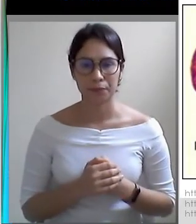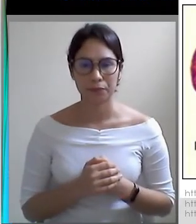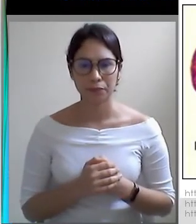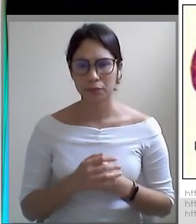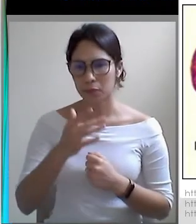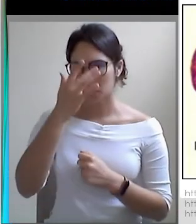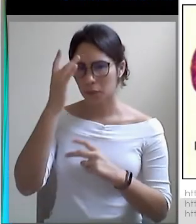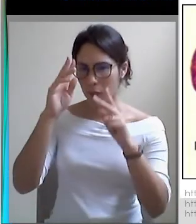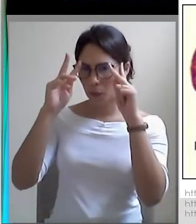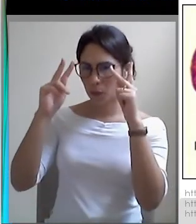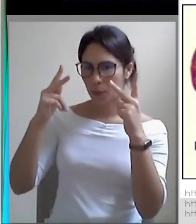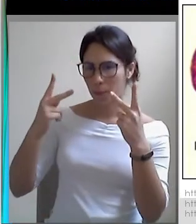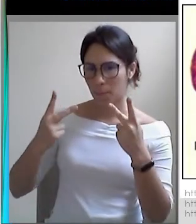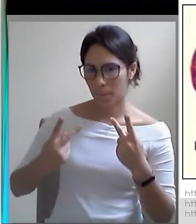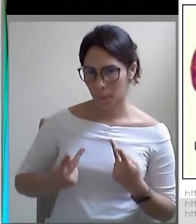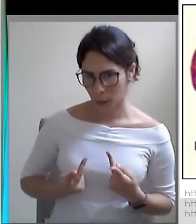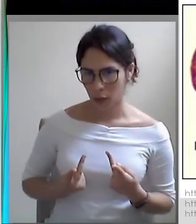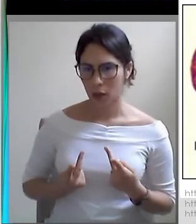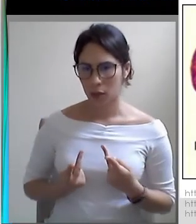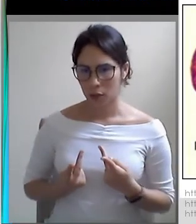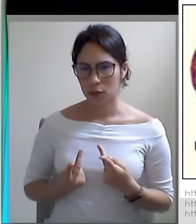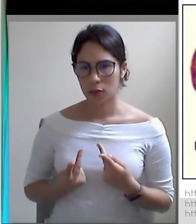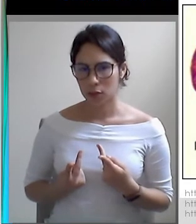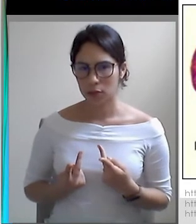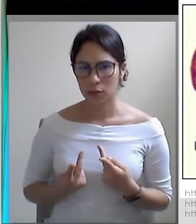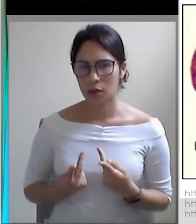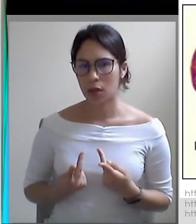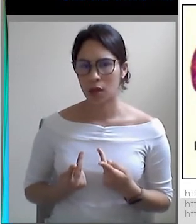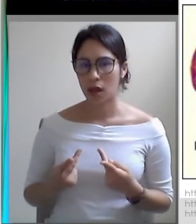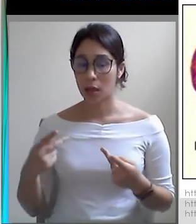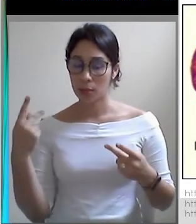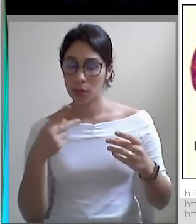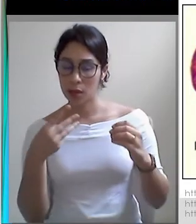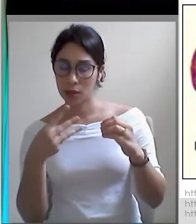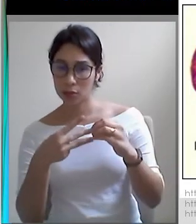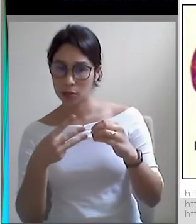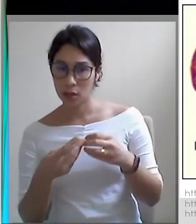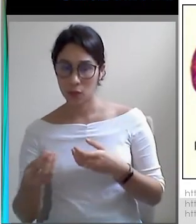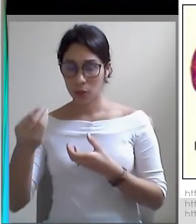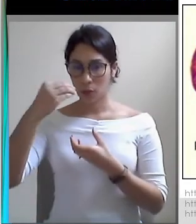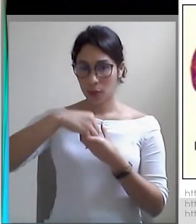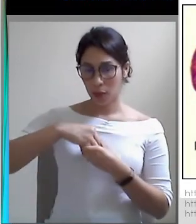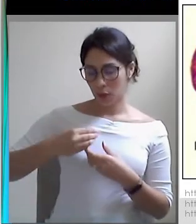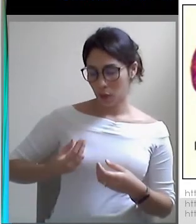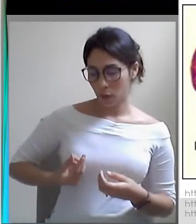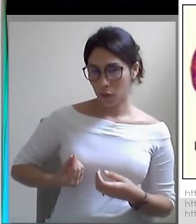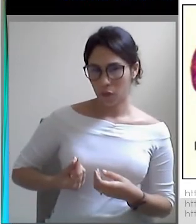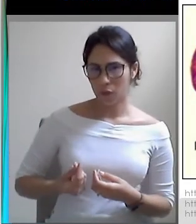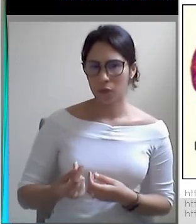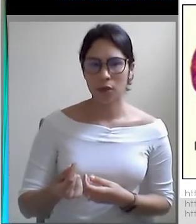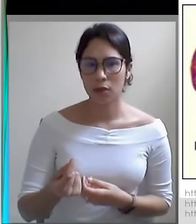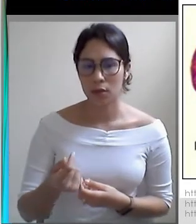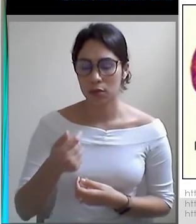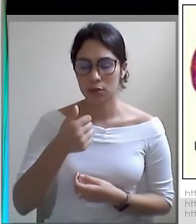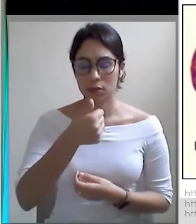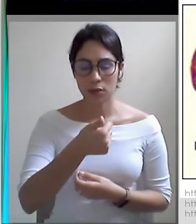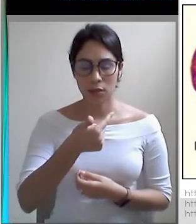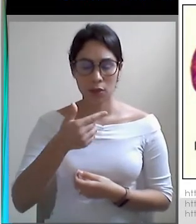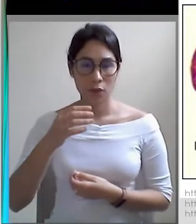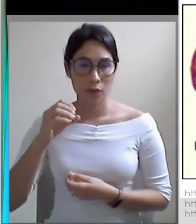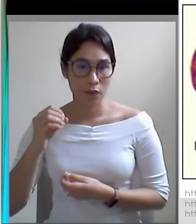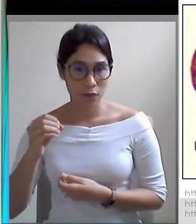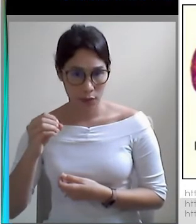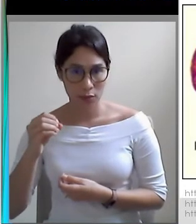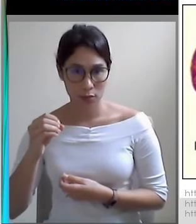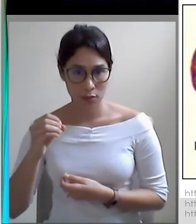Em humanos, estima-se que o eritroblasto apresenta uma vida média de 120 dias.